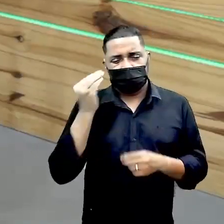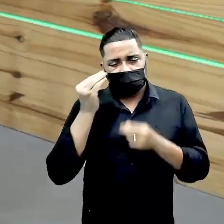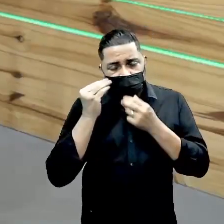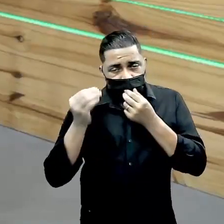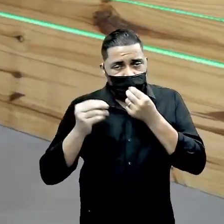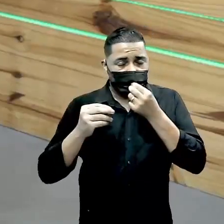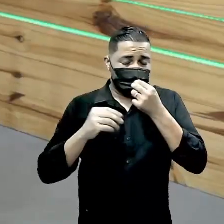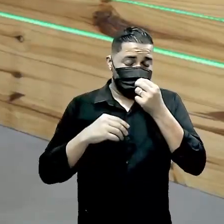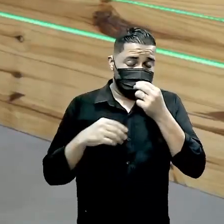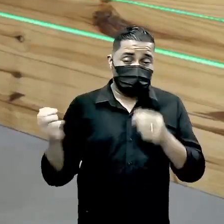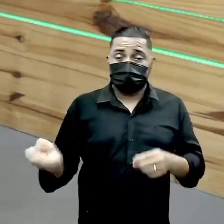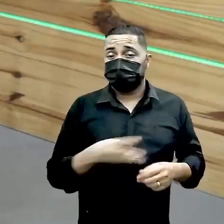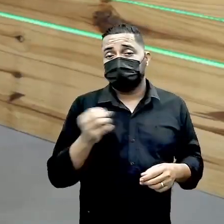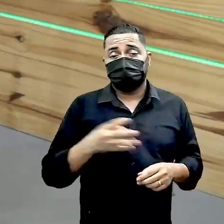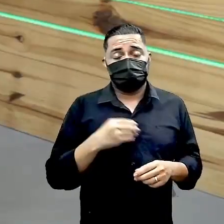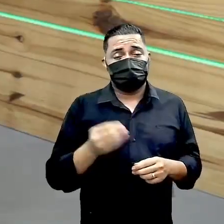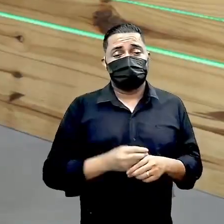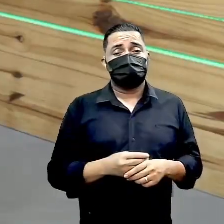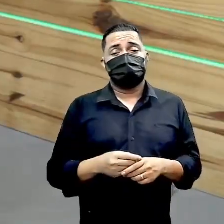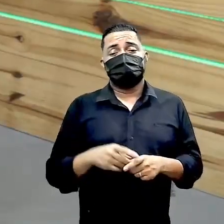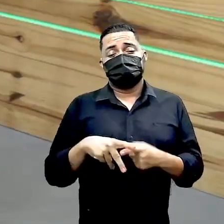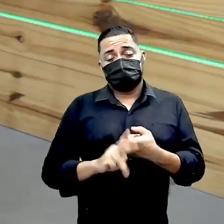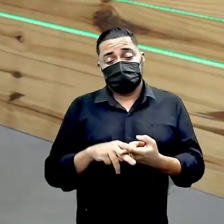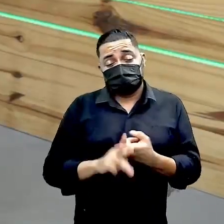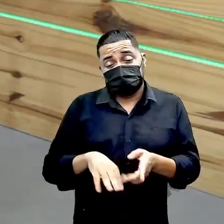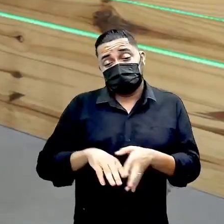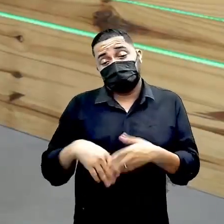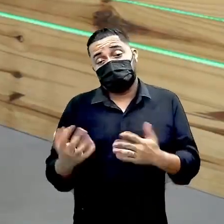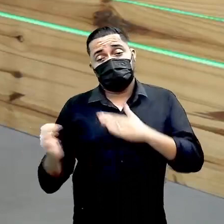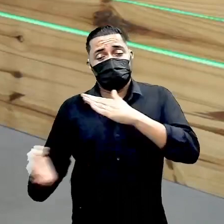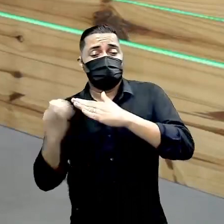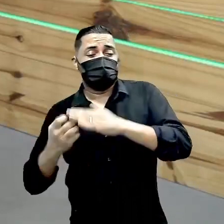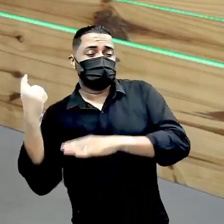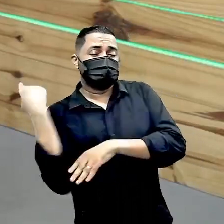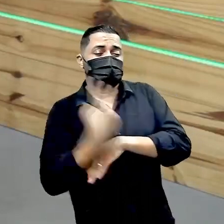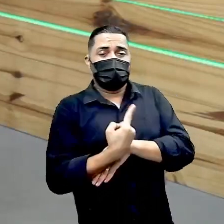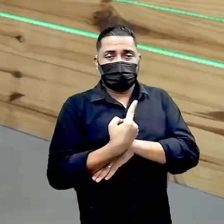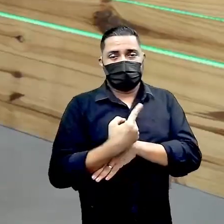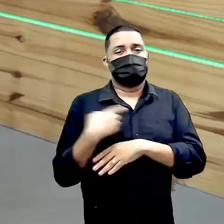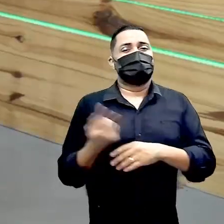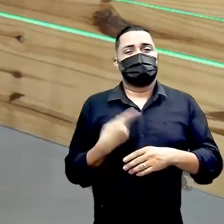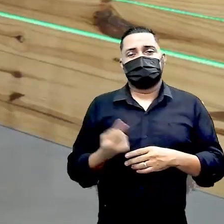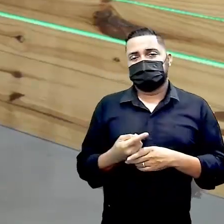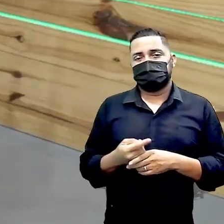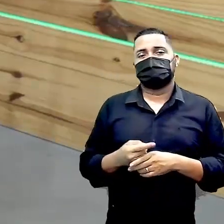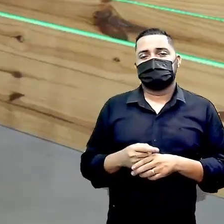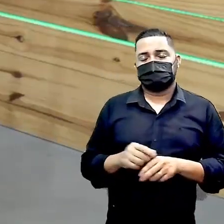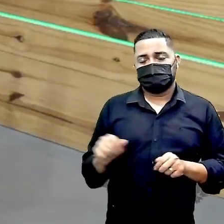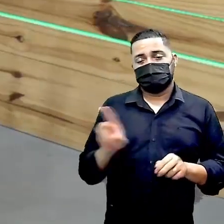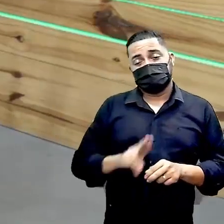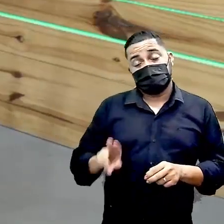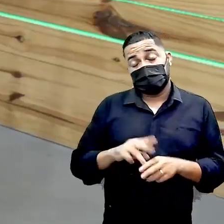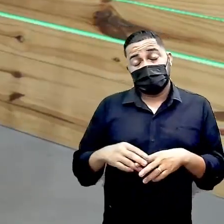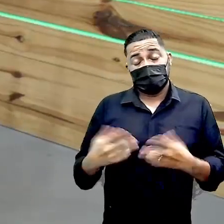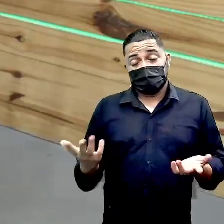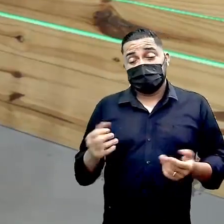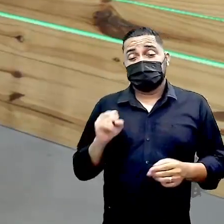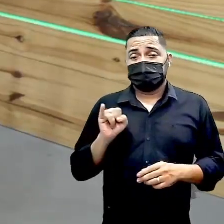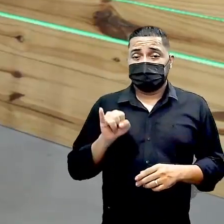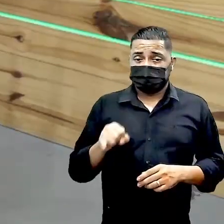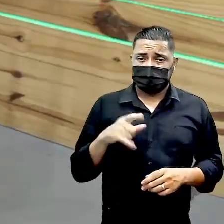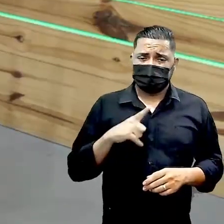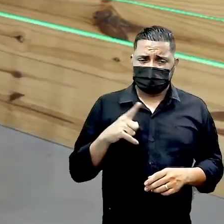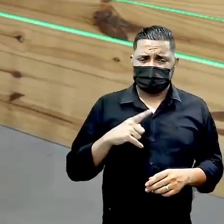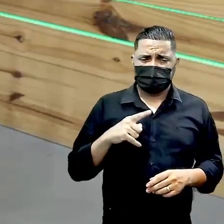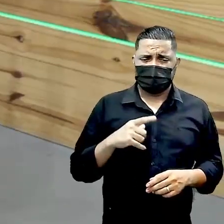novas ferramentas, a não ser que o nosso empregador determine um ambiente para a gente, né? Nesse caso, você não tem opção. Mas se você tiver a opção de experimentar